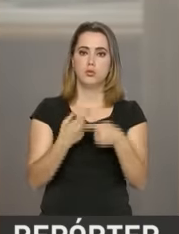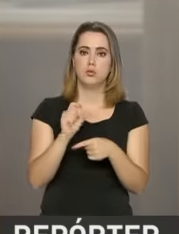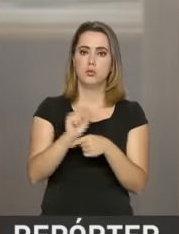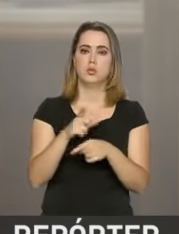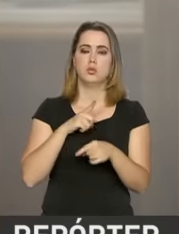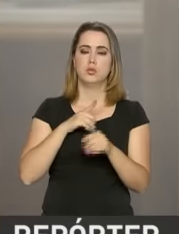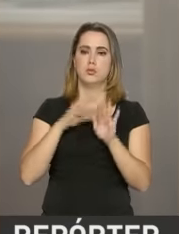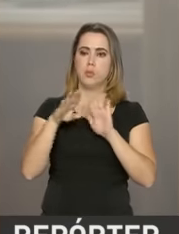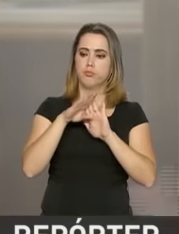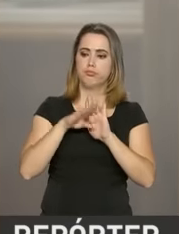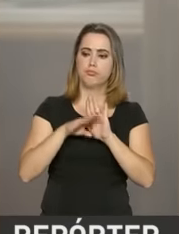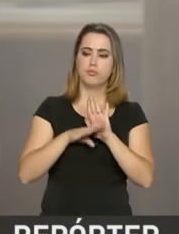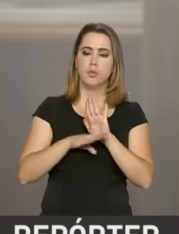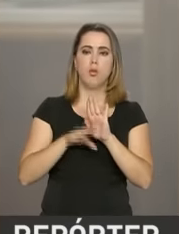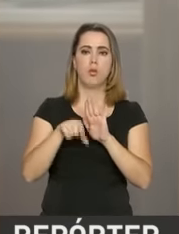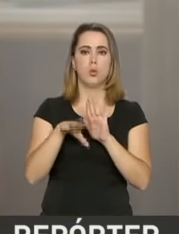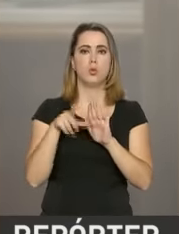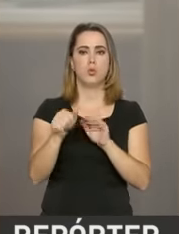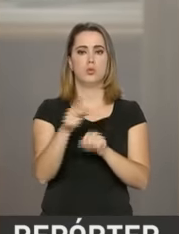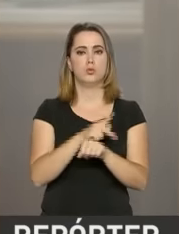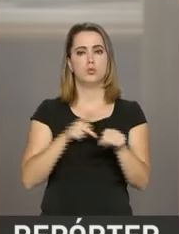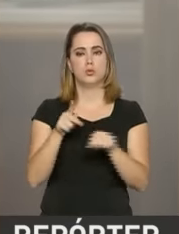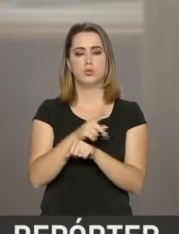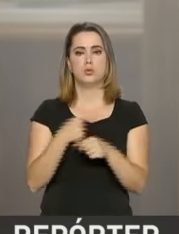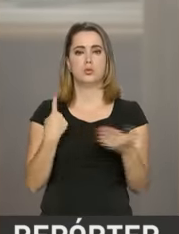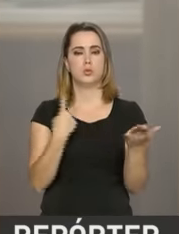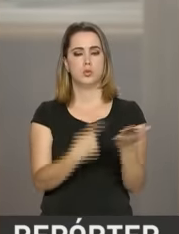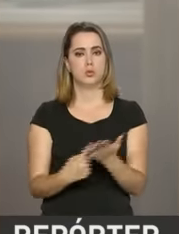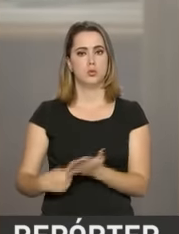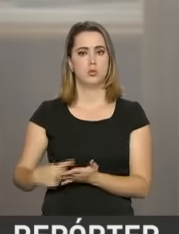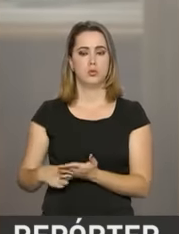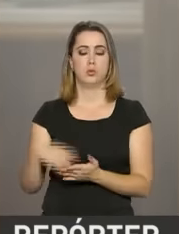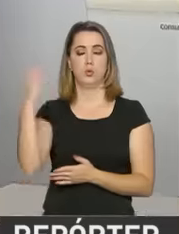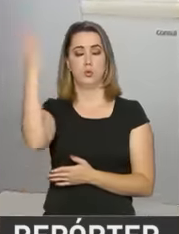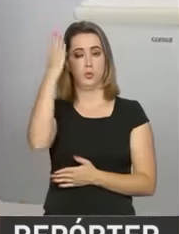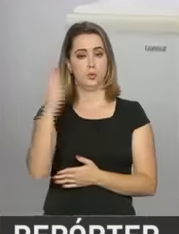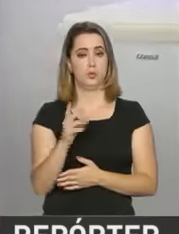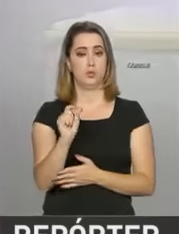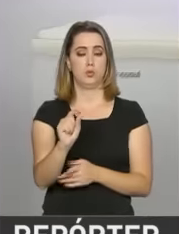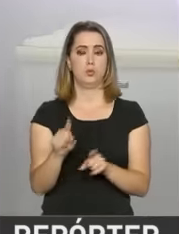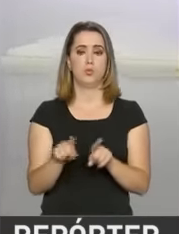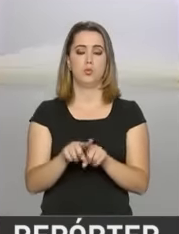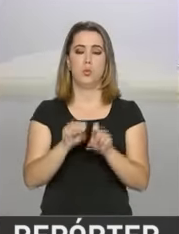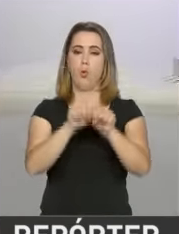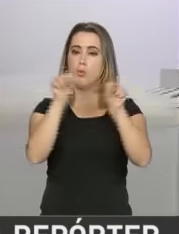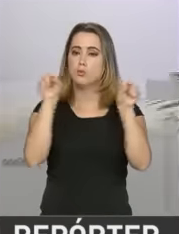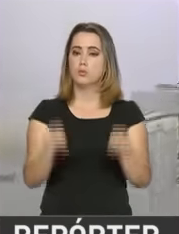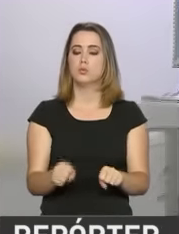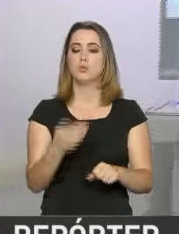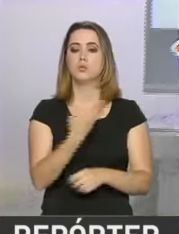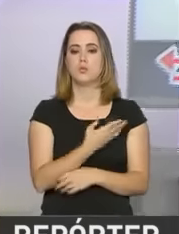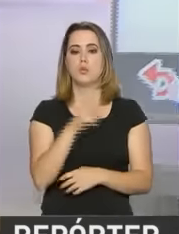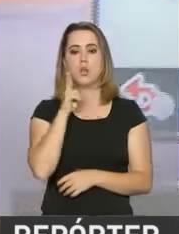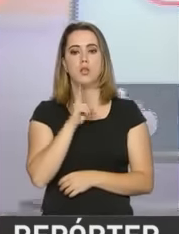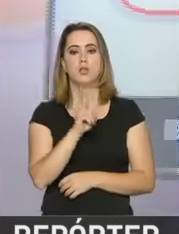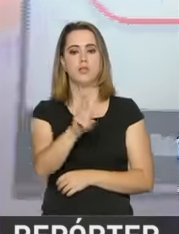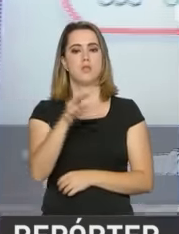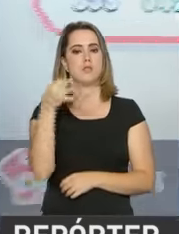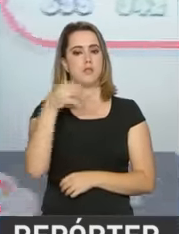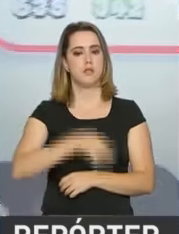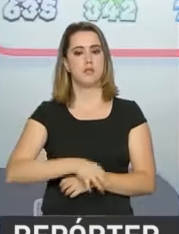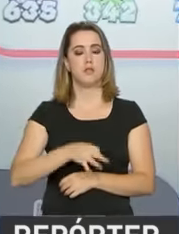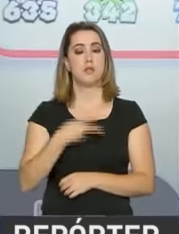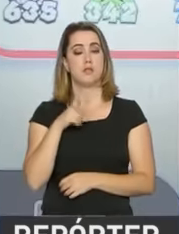automaticamente classificado em todos os países que aderiram ao IARC, e o Brasil é um deles. E na hora de conferir se a recomendação está